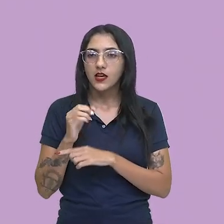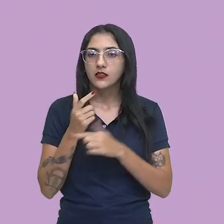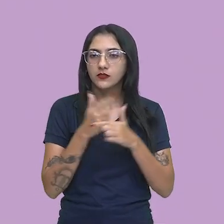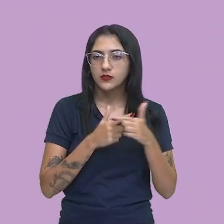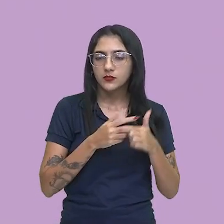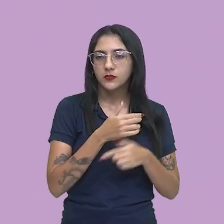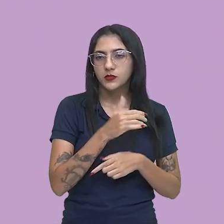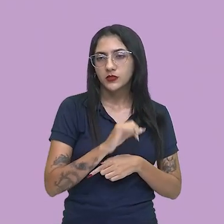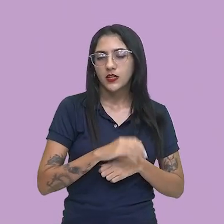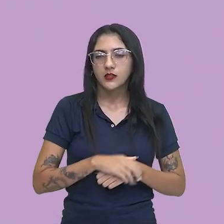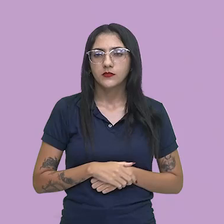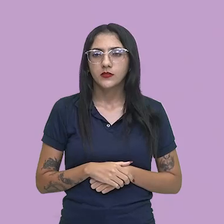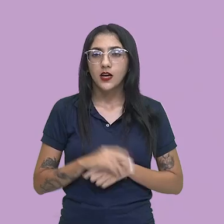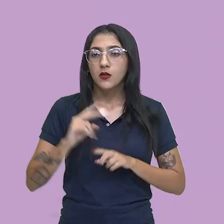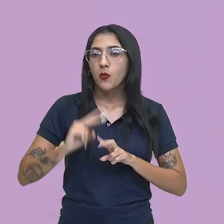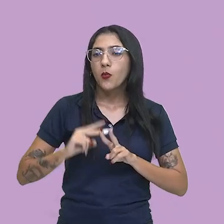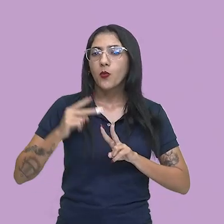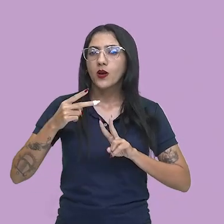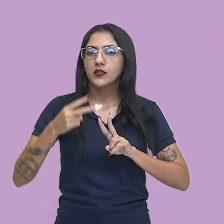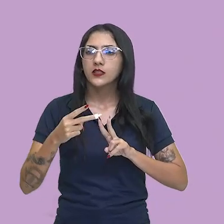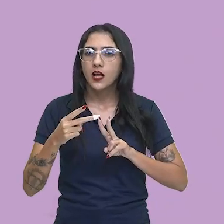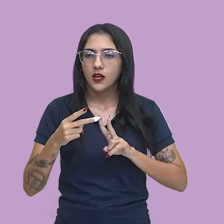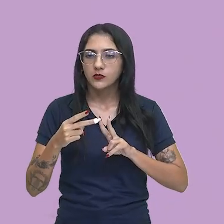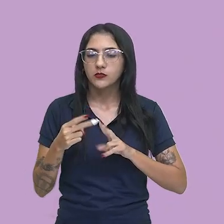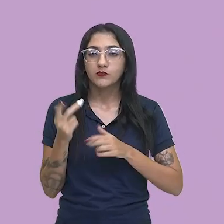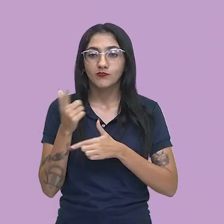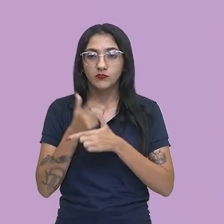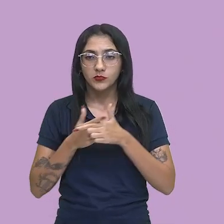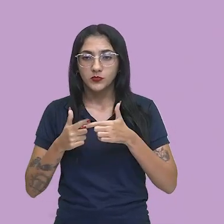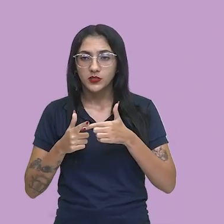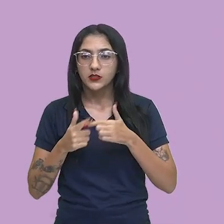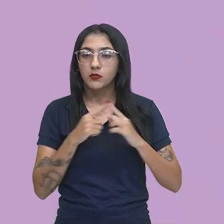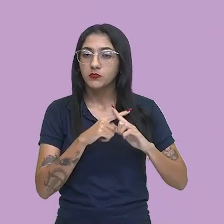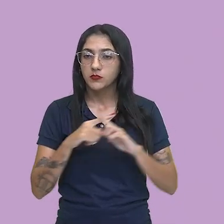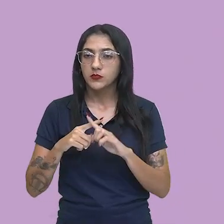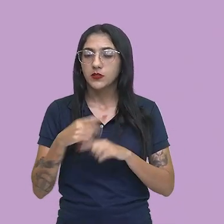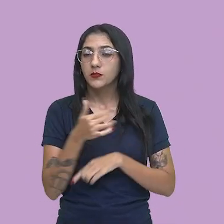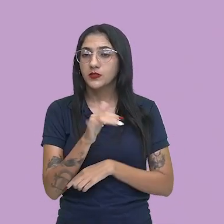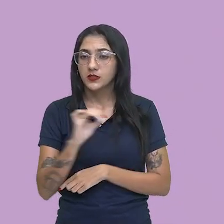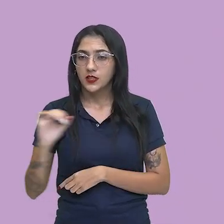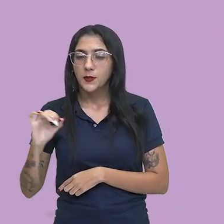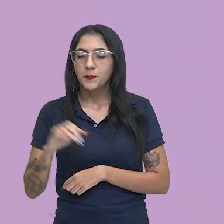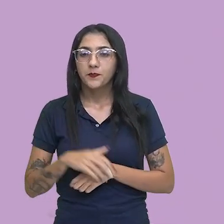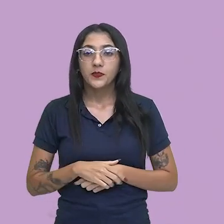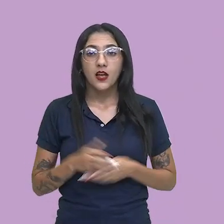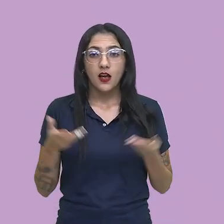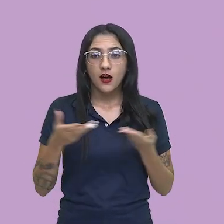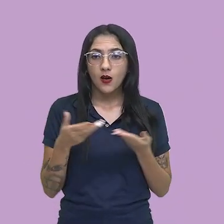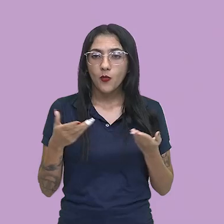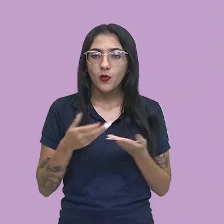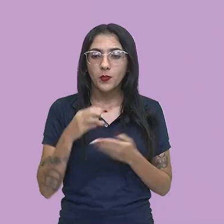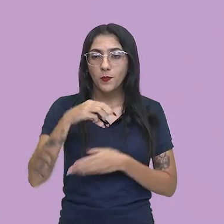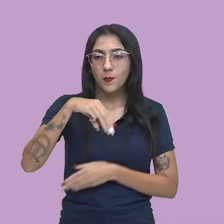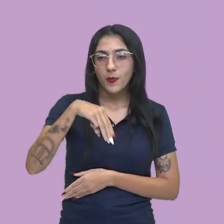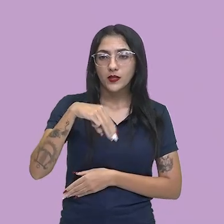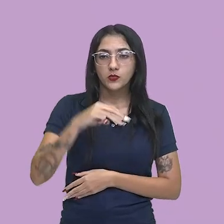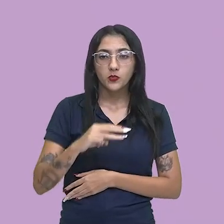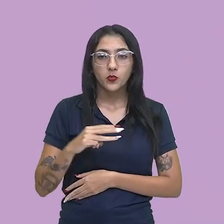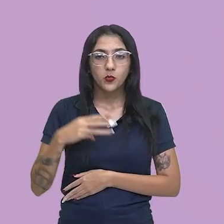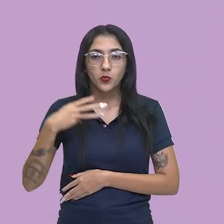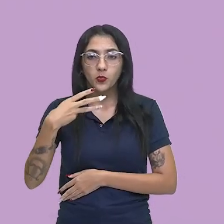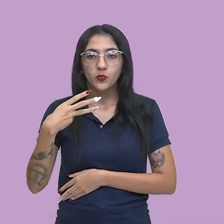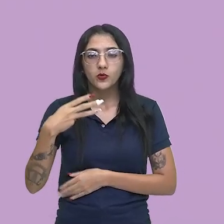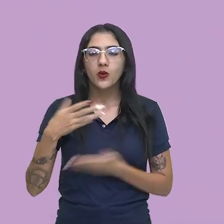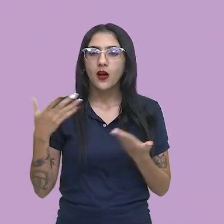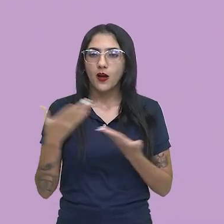quadrado, uma multiplicação por 100 e uma divisão por 100. Se eu estou em metro cúbico, uma multiplicação por 1000 e uma divisão